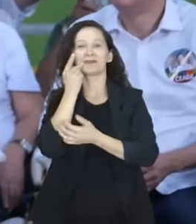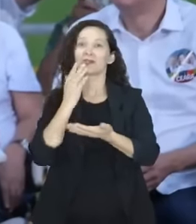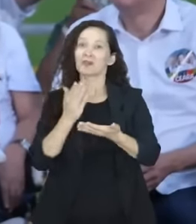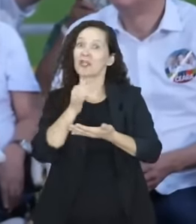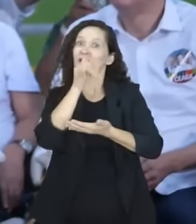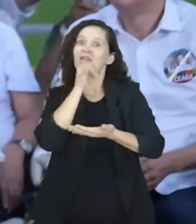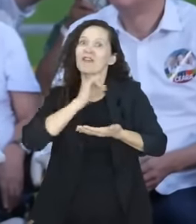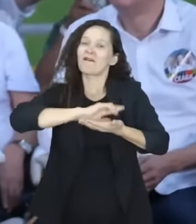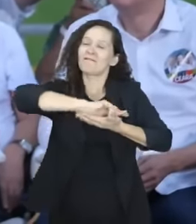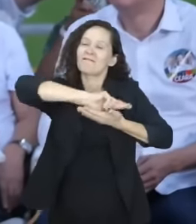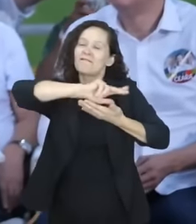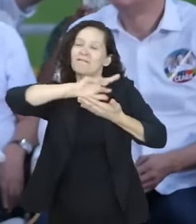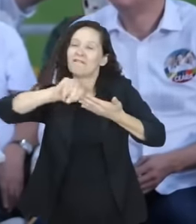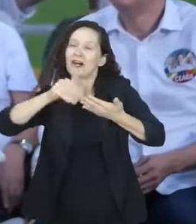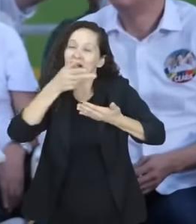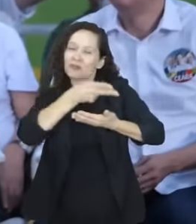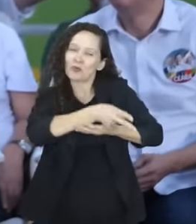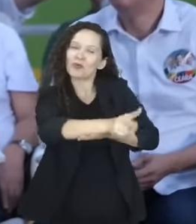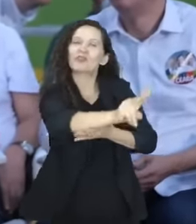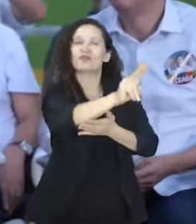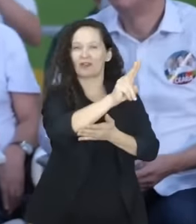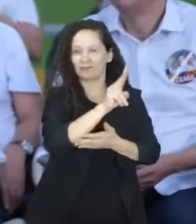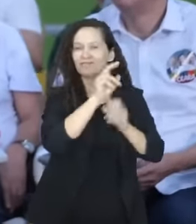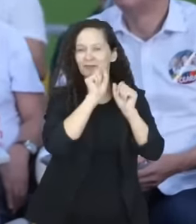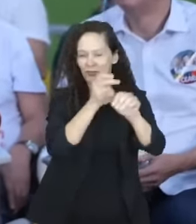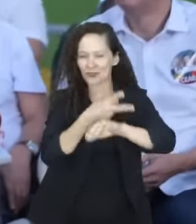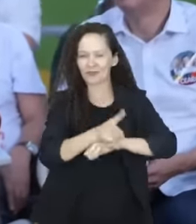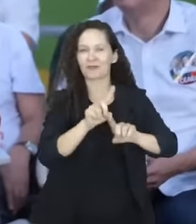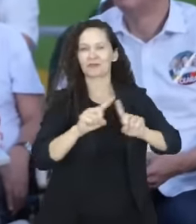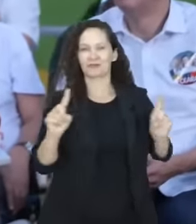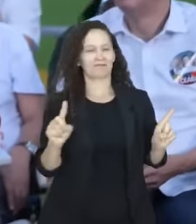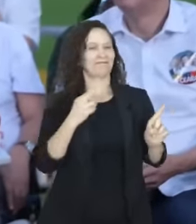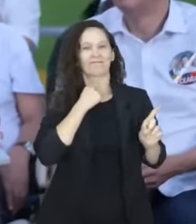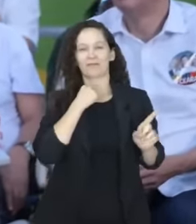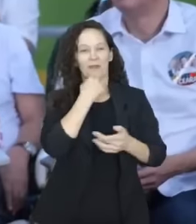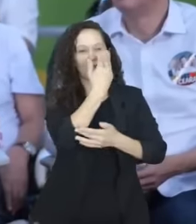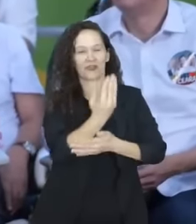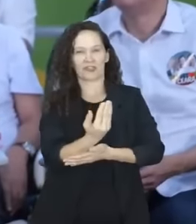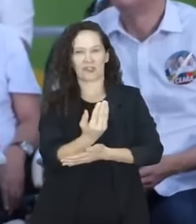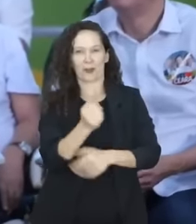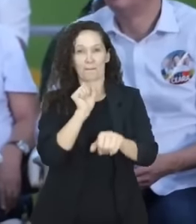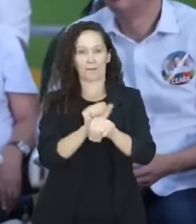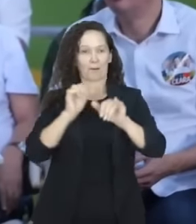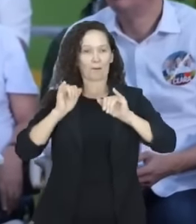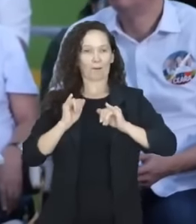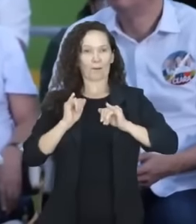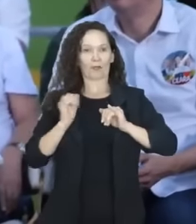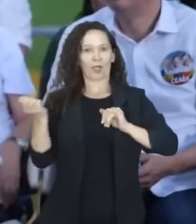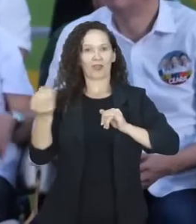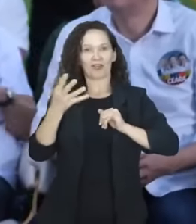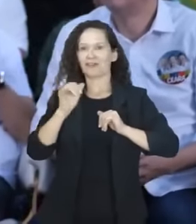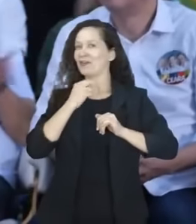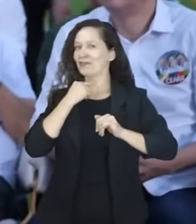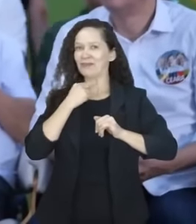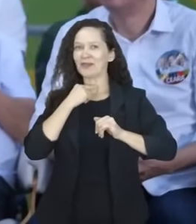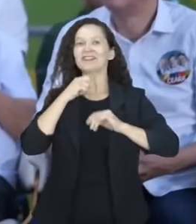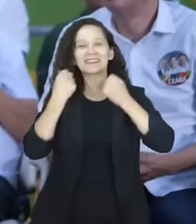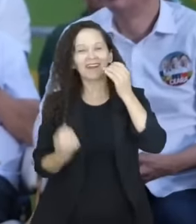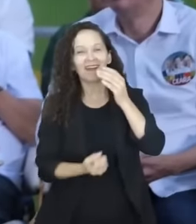continuar. Mas você não pode deixar de fazer coisas novas. Você não pode deixar de